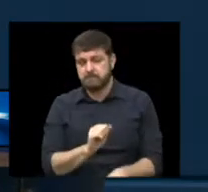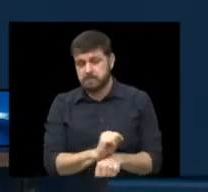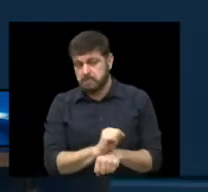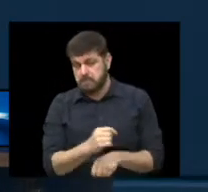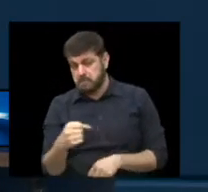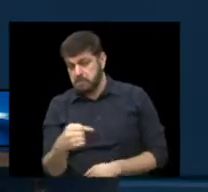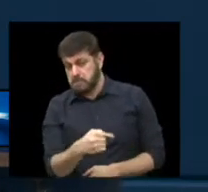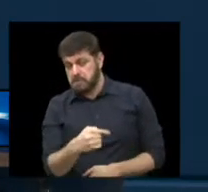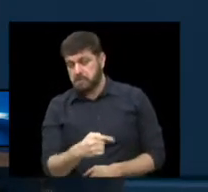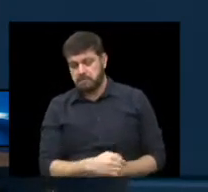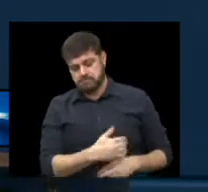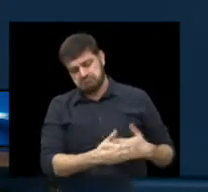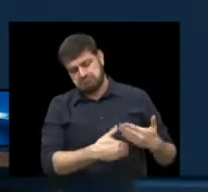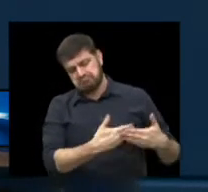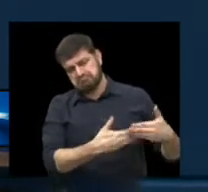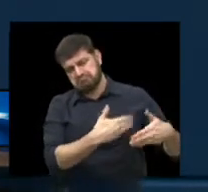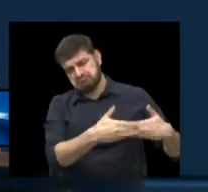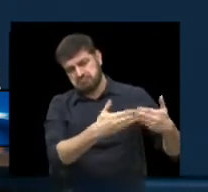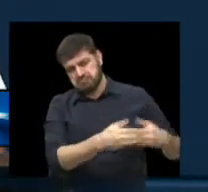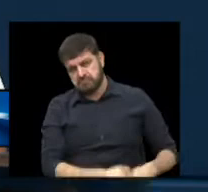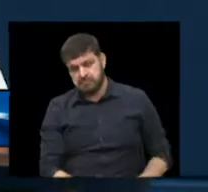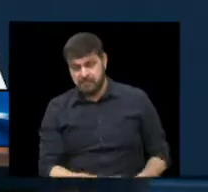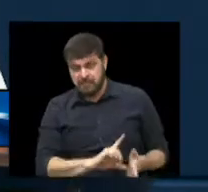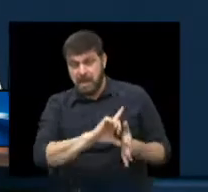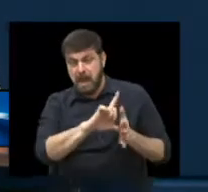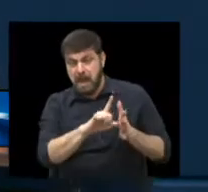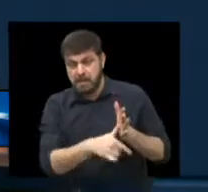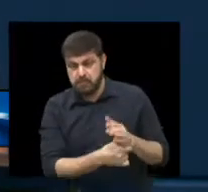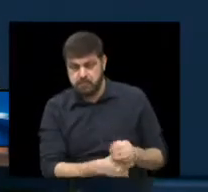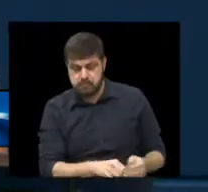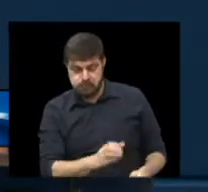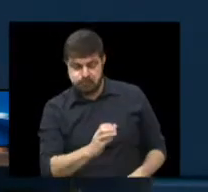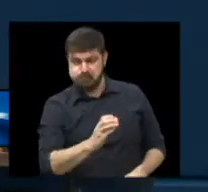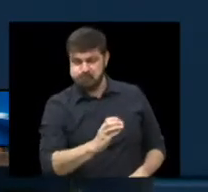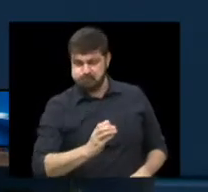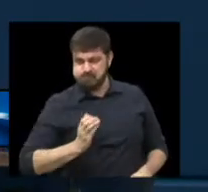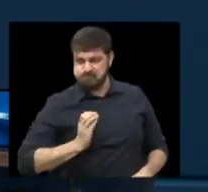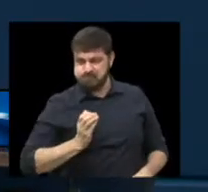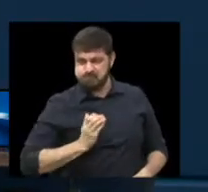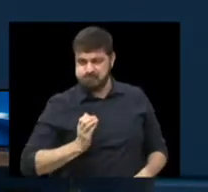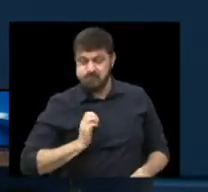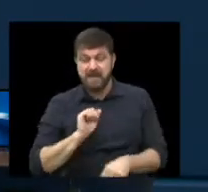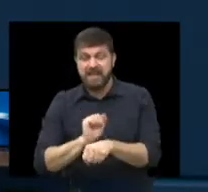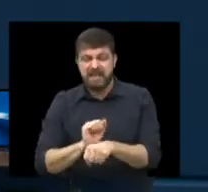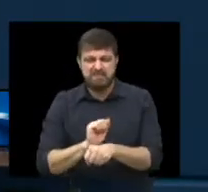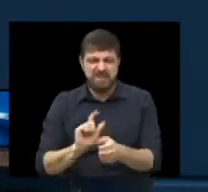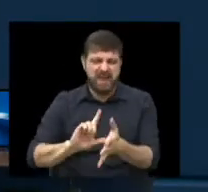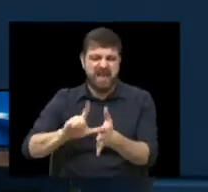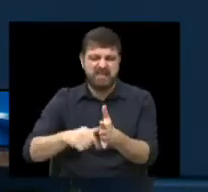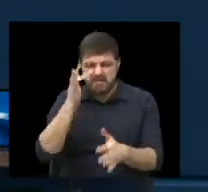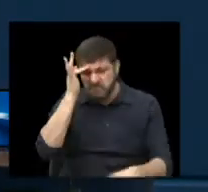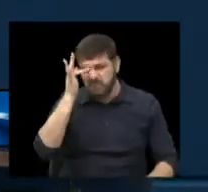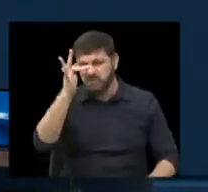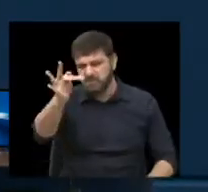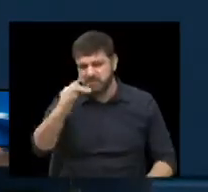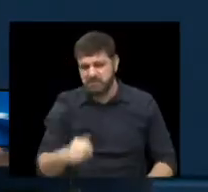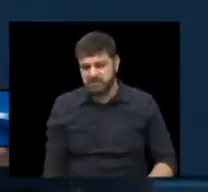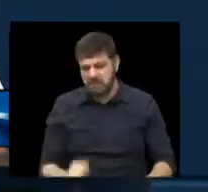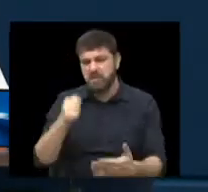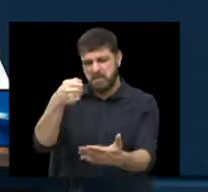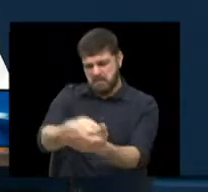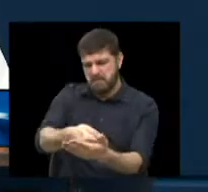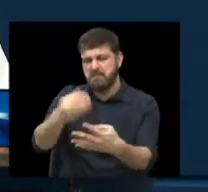Tesouro Nacional, ele vai ter um rendimento maior, já esperando o refinanciamento da sua dívida,